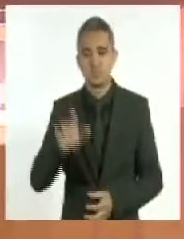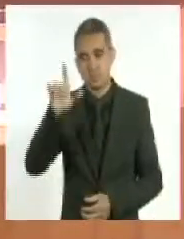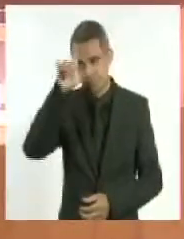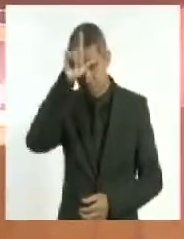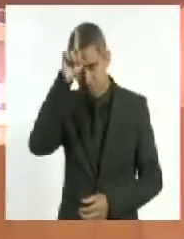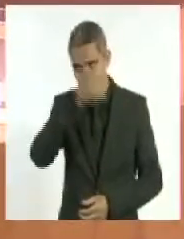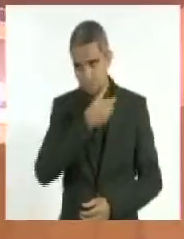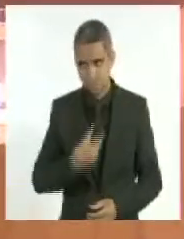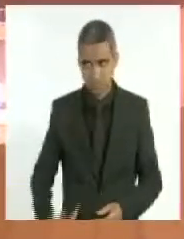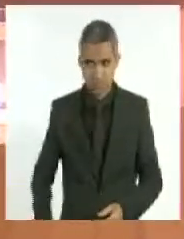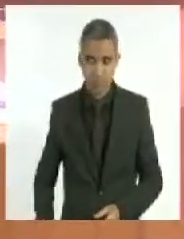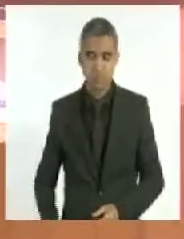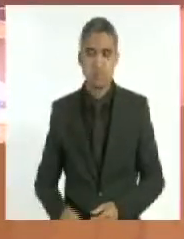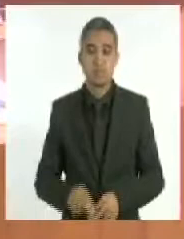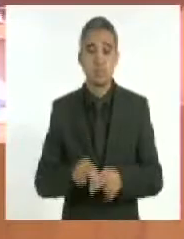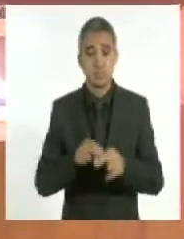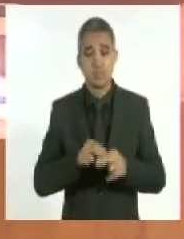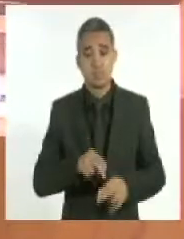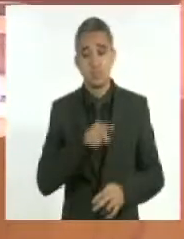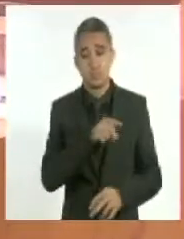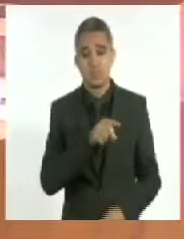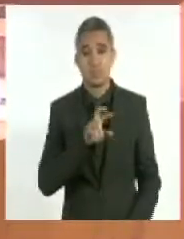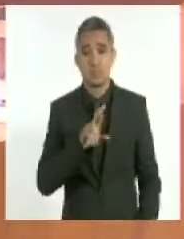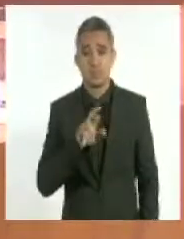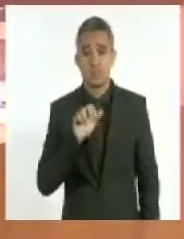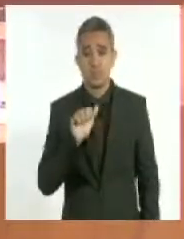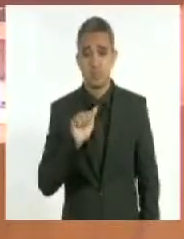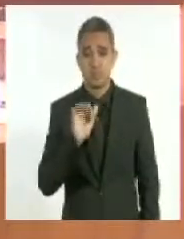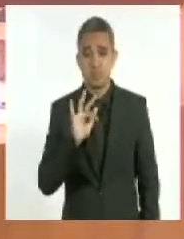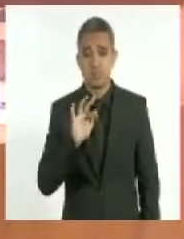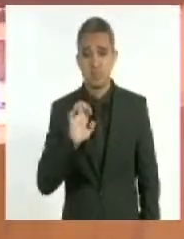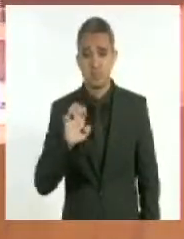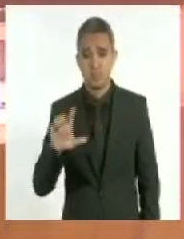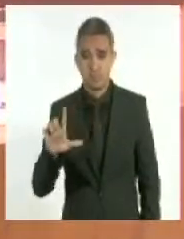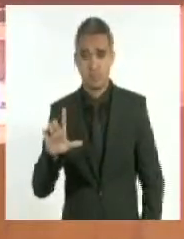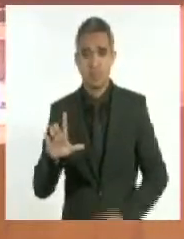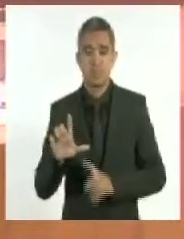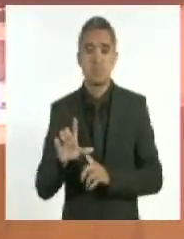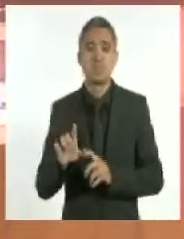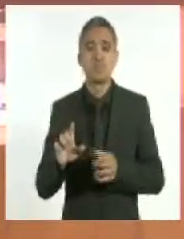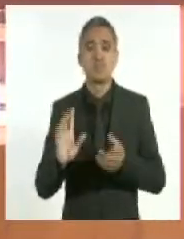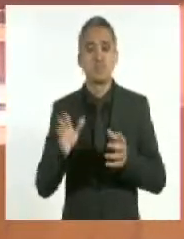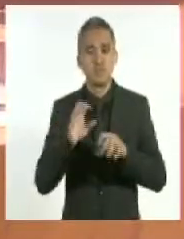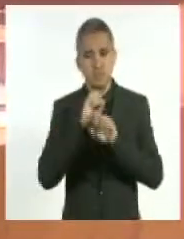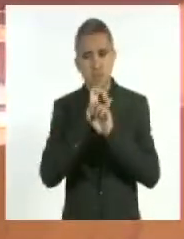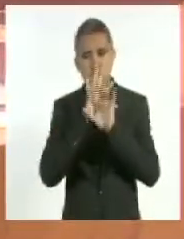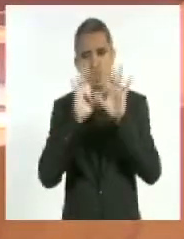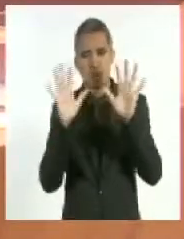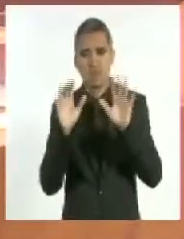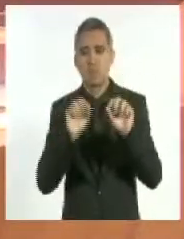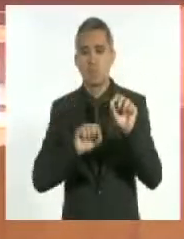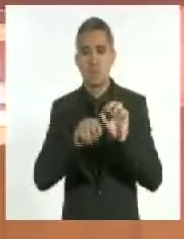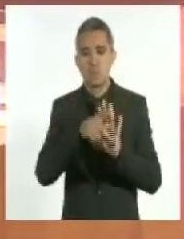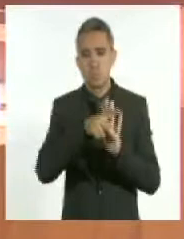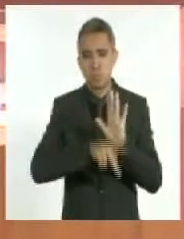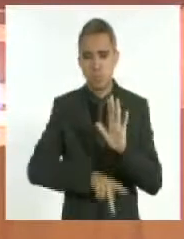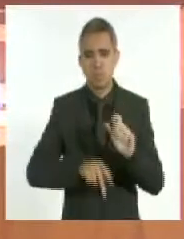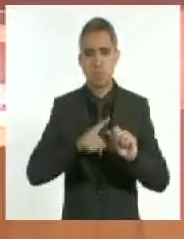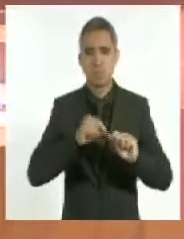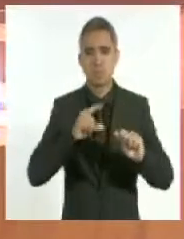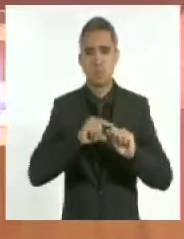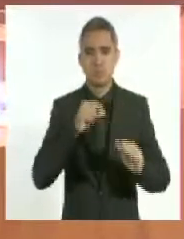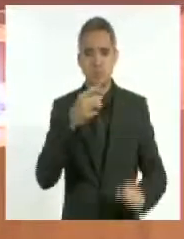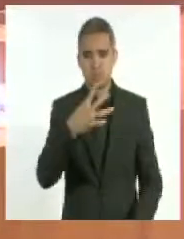colocados pelo deputado Rafael Leitão, eu acho que ficou claro que a iniciativa, de acordo com o artigo 43 da Constituição